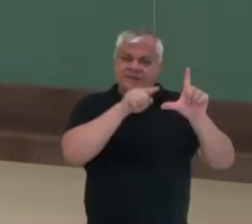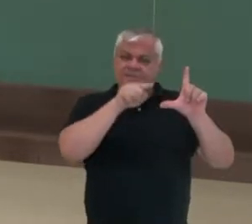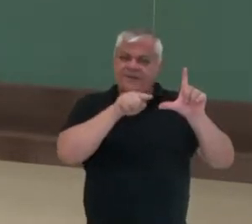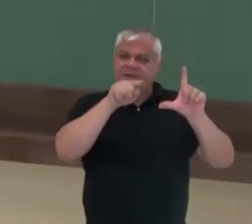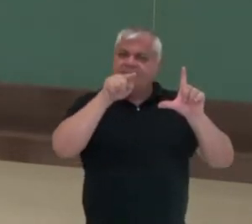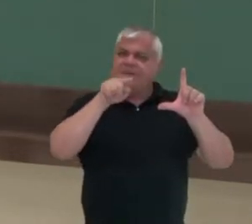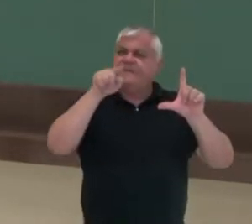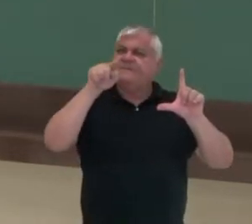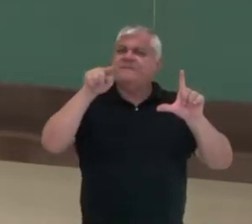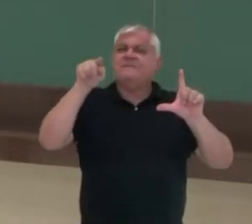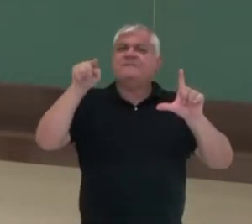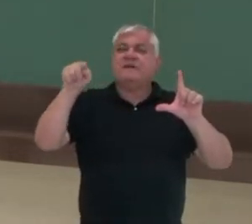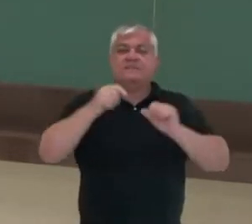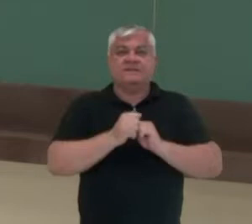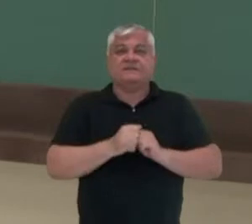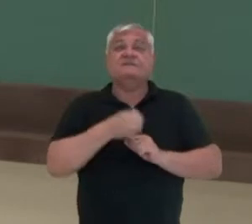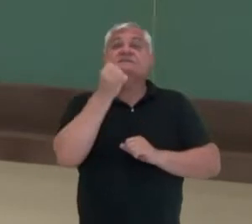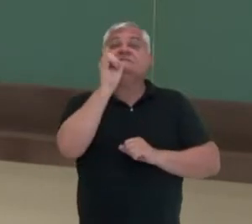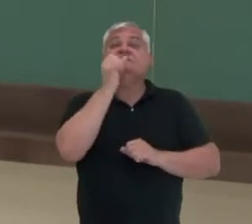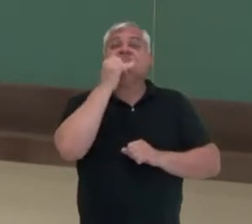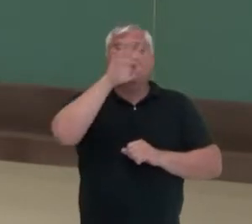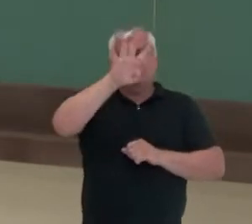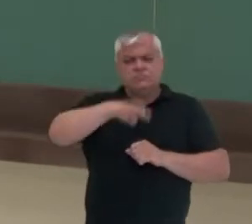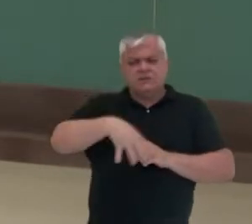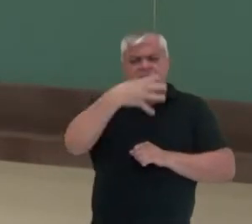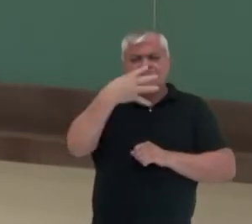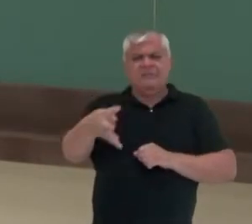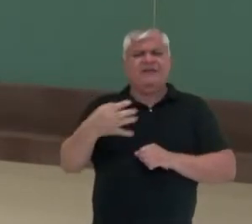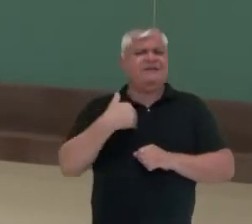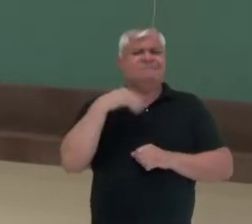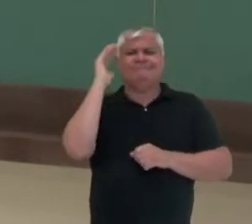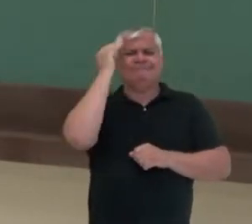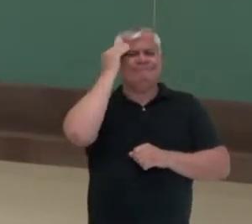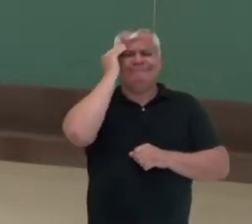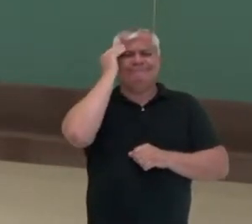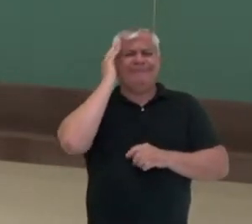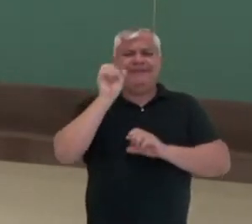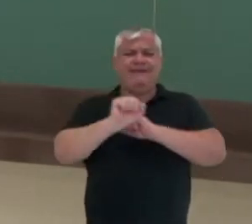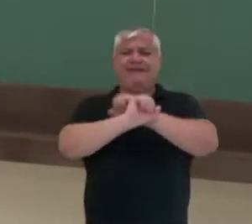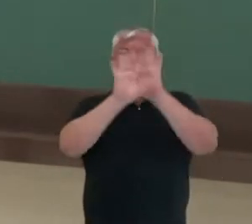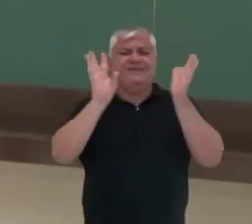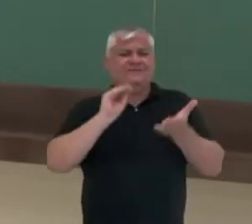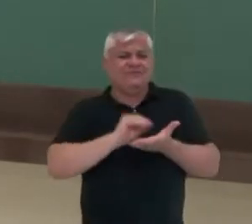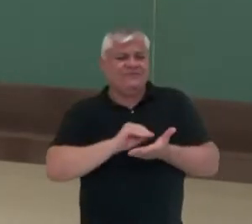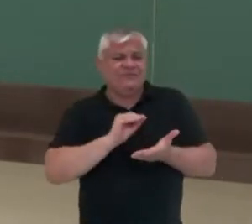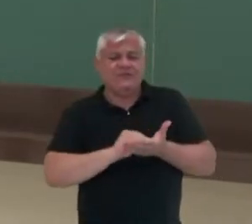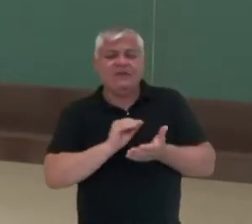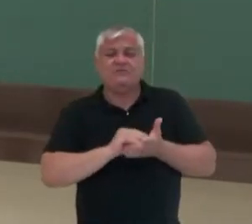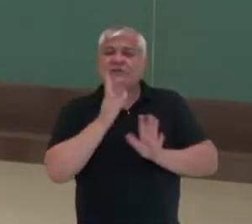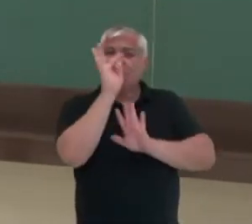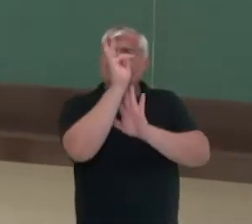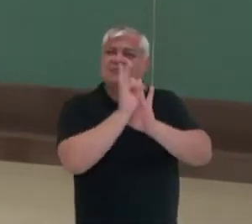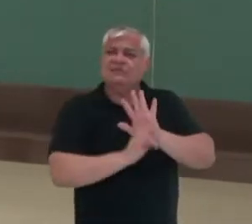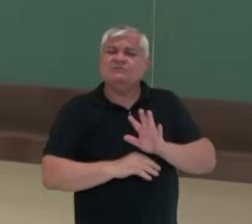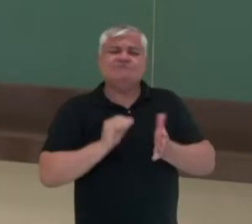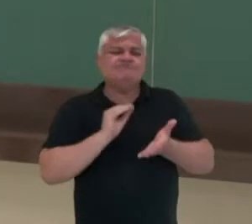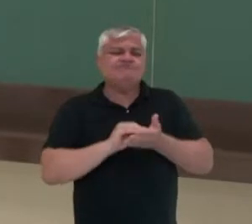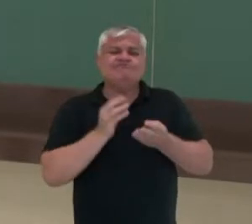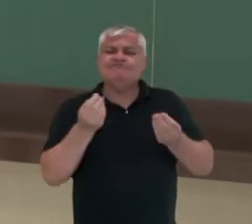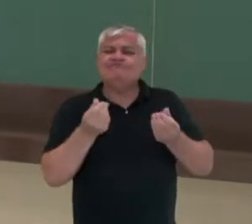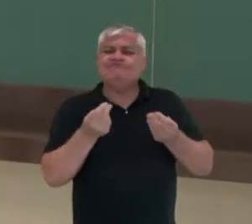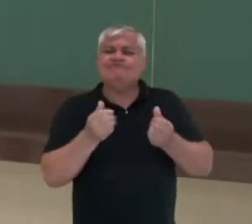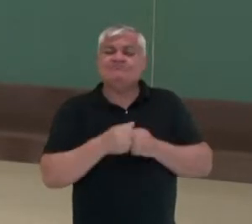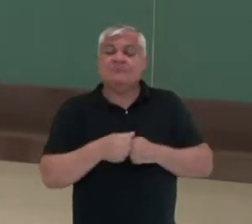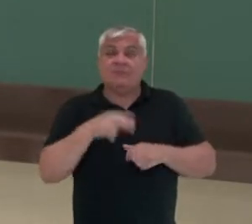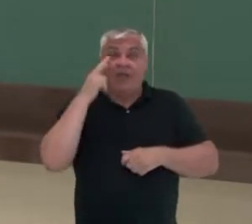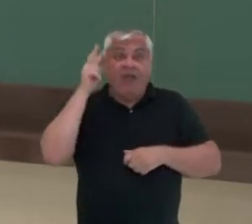comportamento. Se isso tivesse escrito numa tabela, talvez não ficasse tão claro. Ou até num texto, também não. Agora, quando você